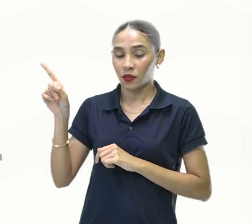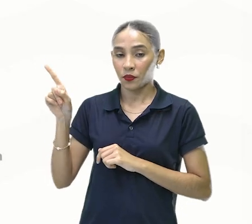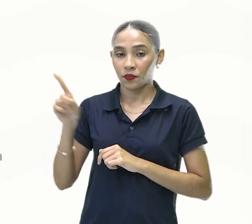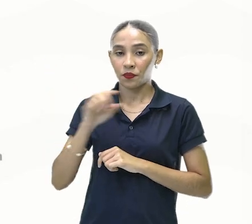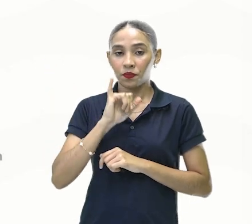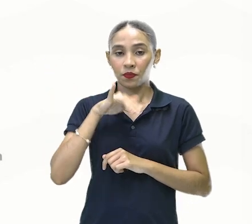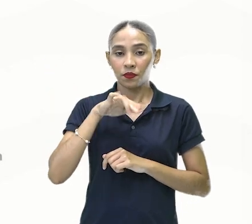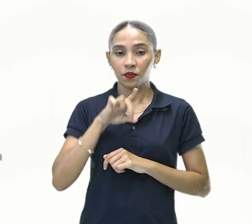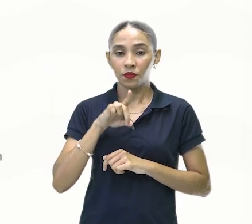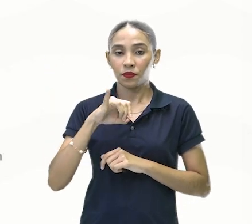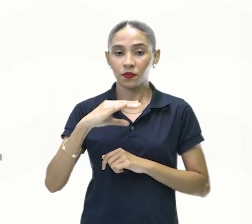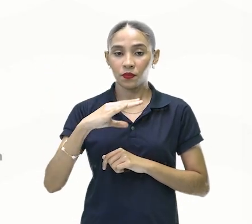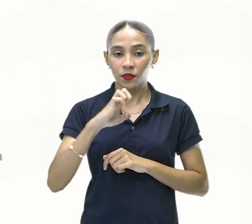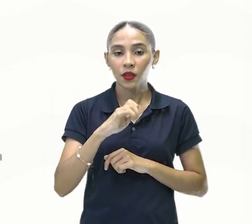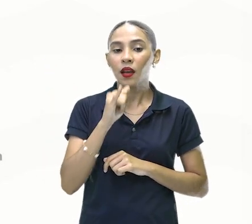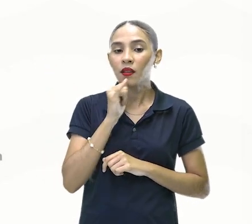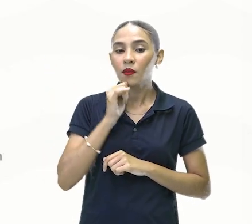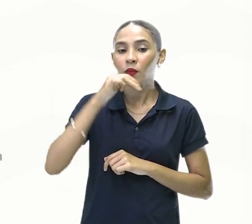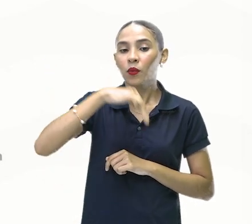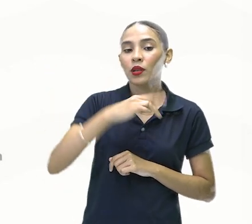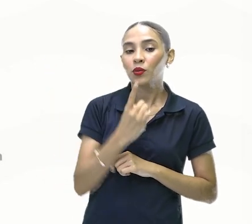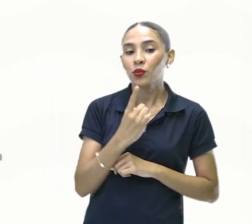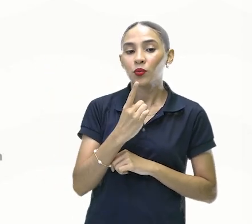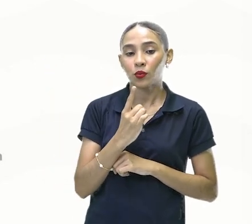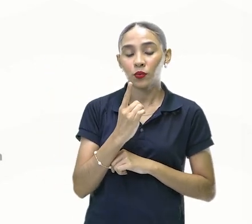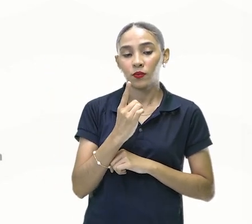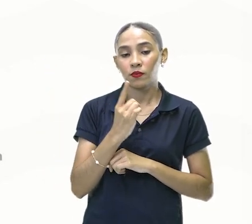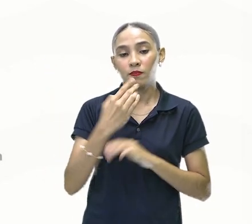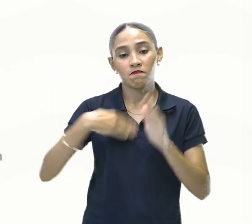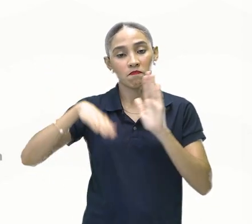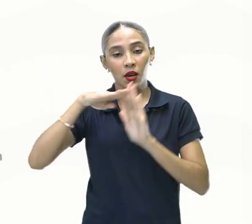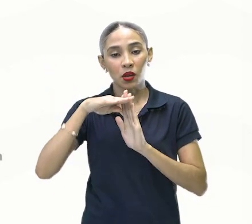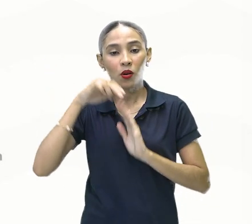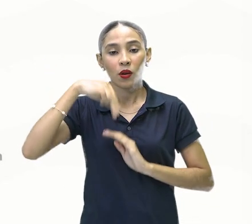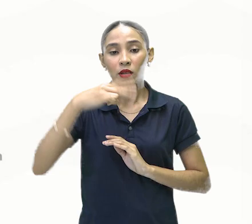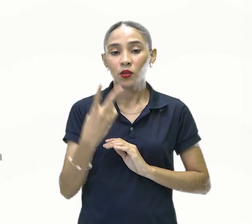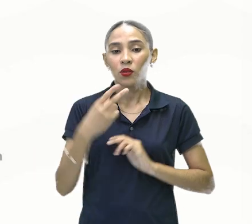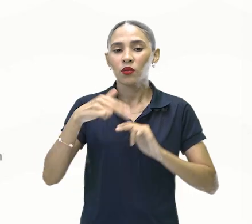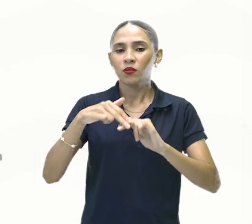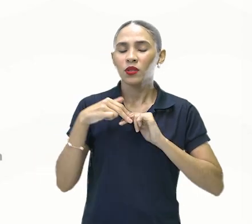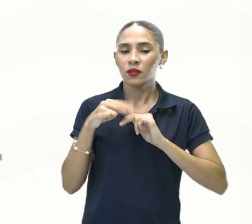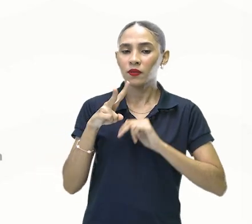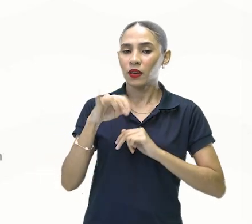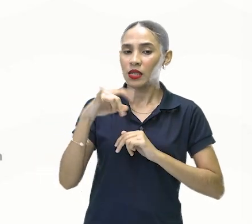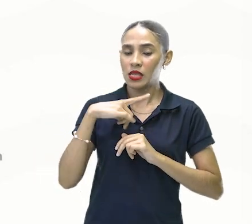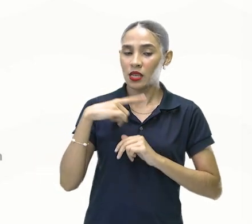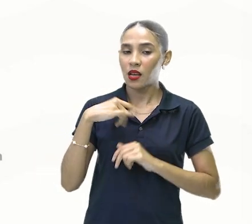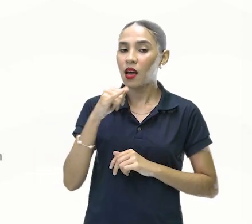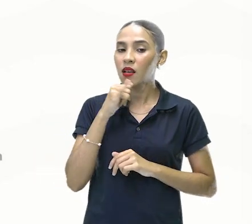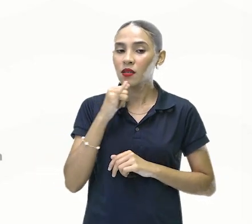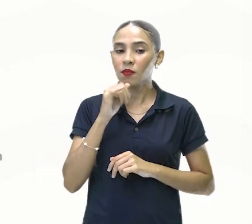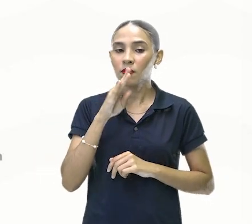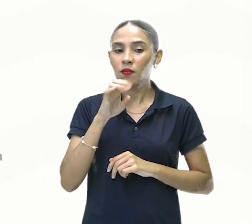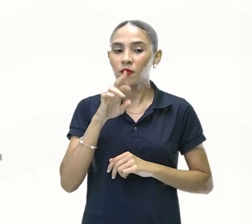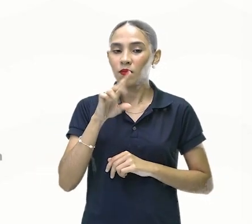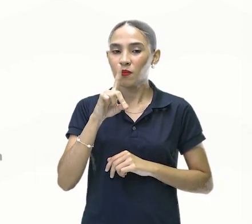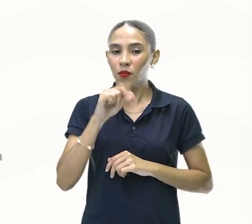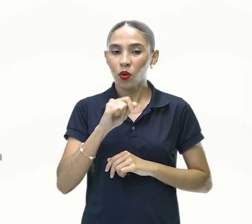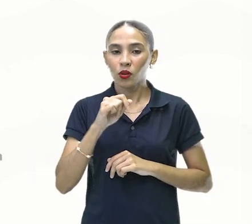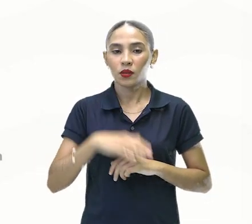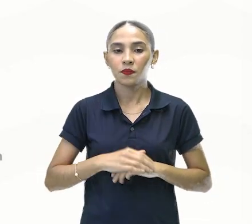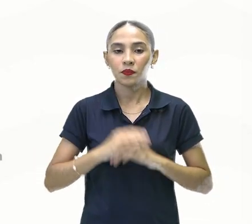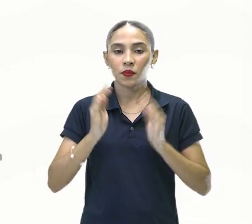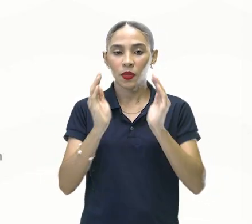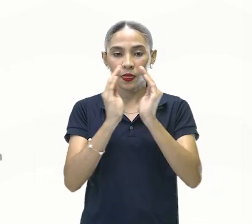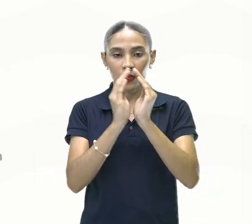colocar, olha só, o índice de refração da lente N2 é maior do que N1, aí o que eu vou ter? Eu vou ter que uma lente de